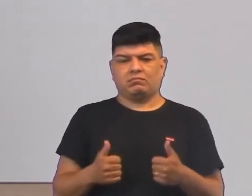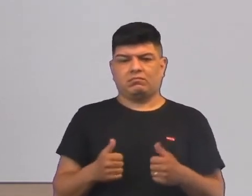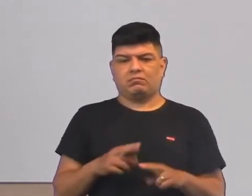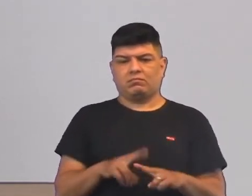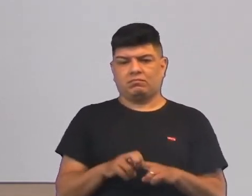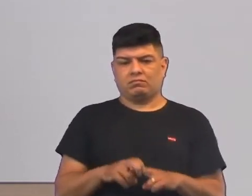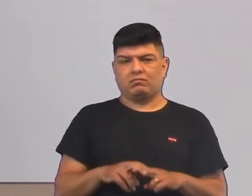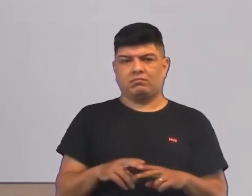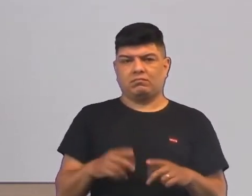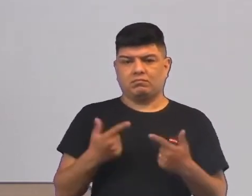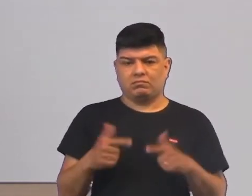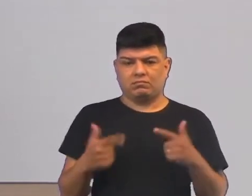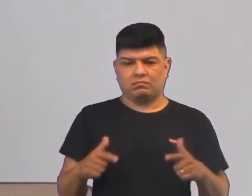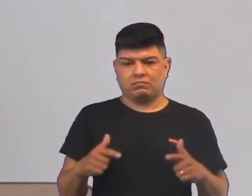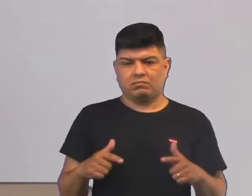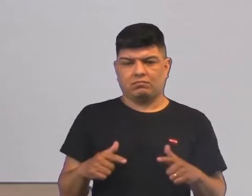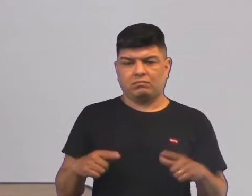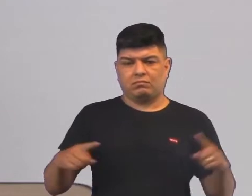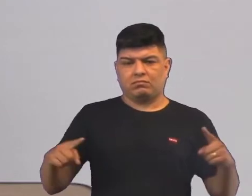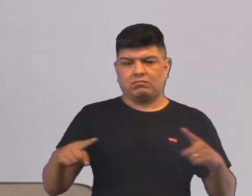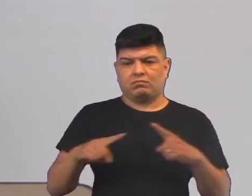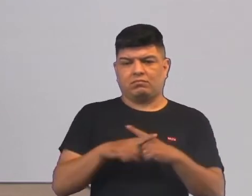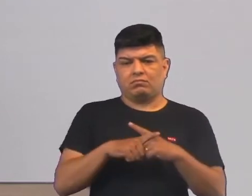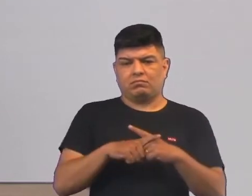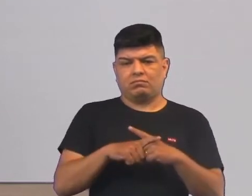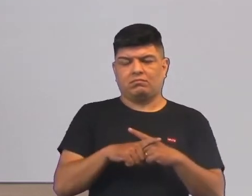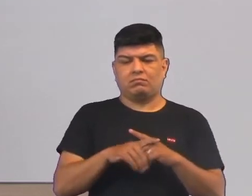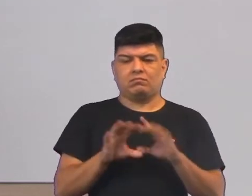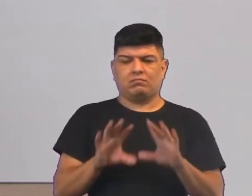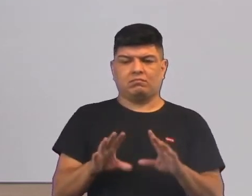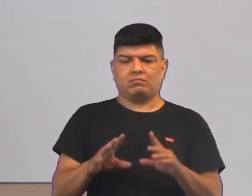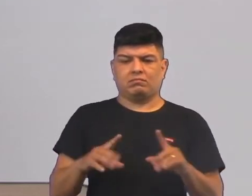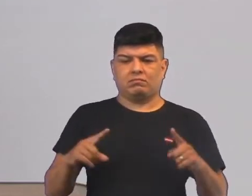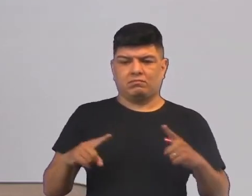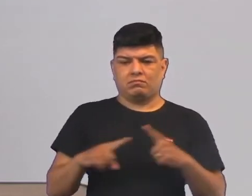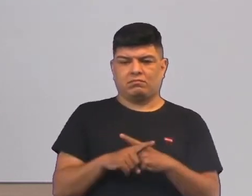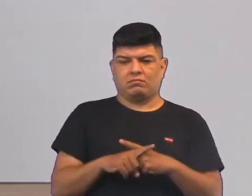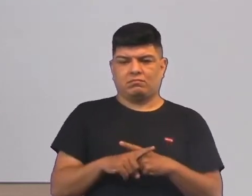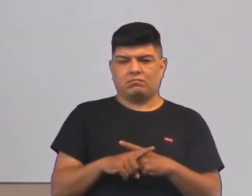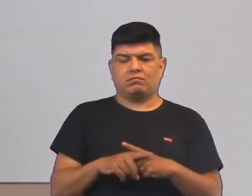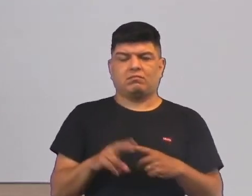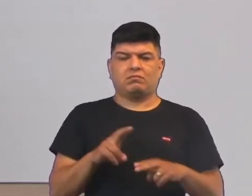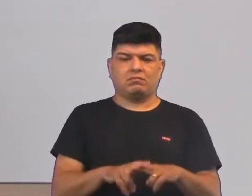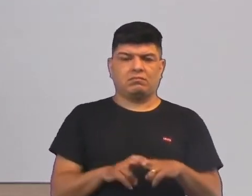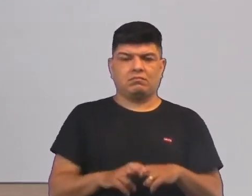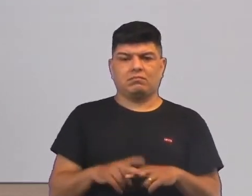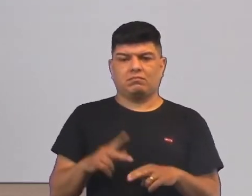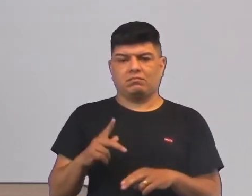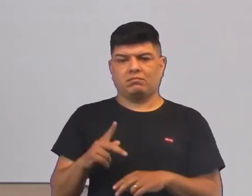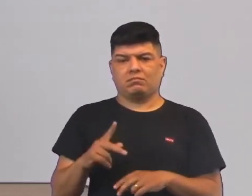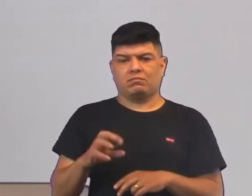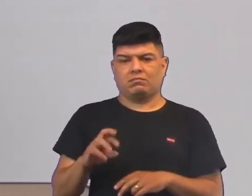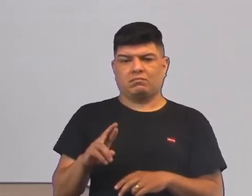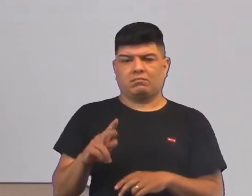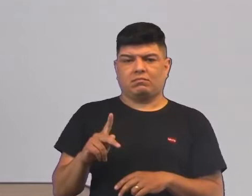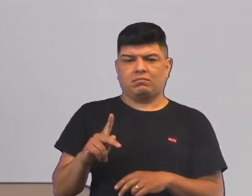Não tem essa inclinação. Eles se encontram de maneira reta. E esse encontro é que eu chamo de